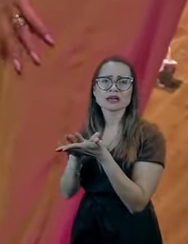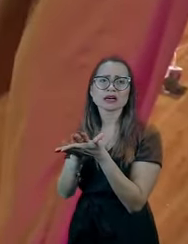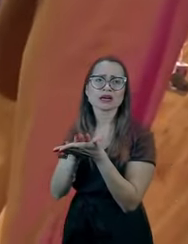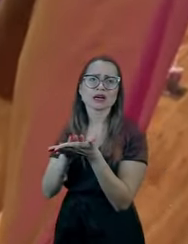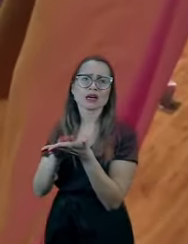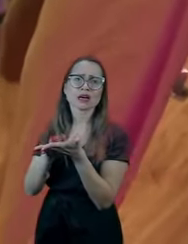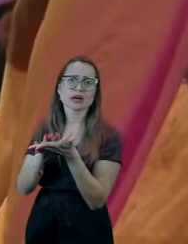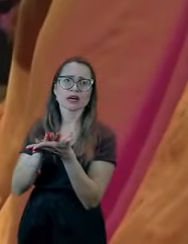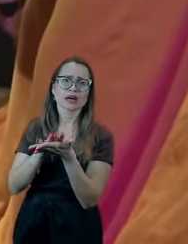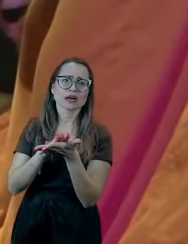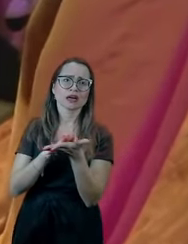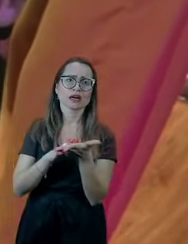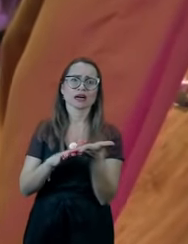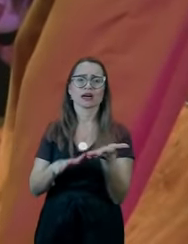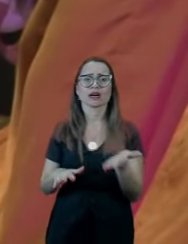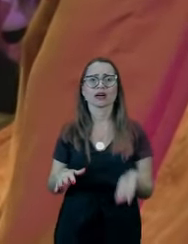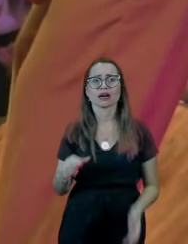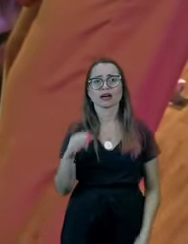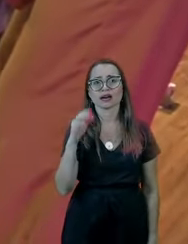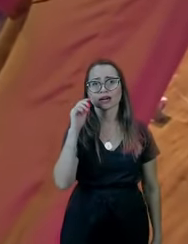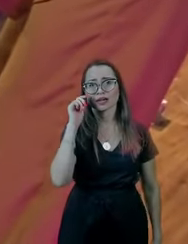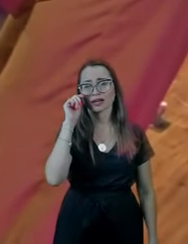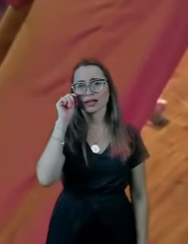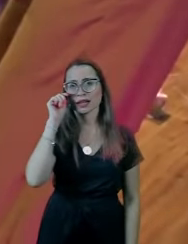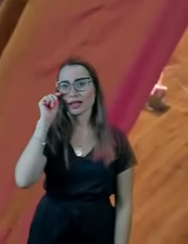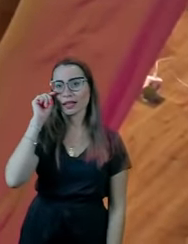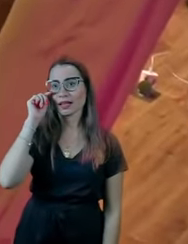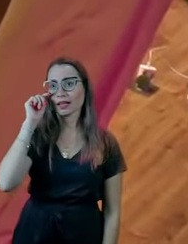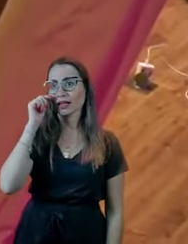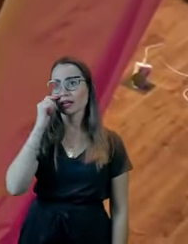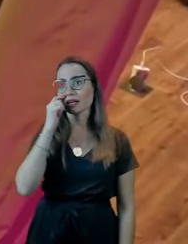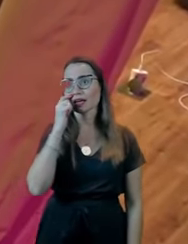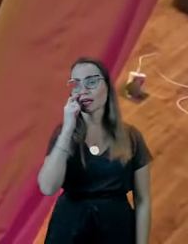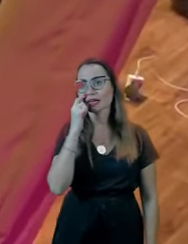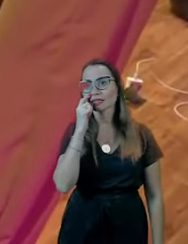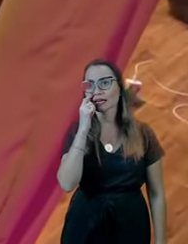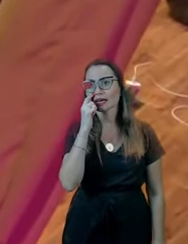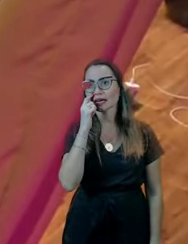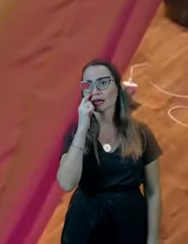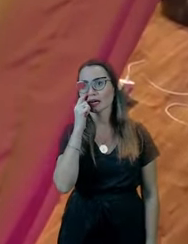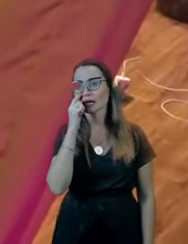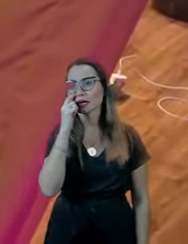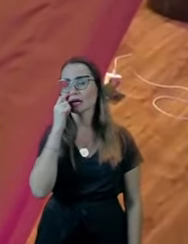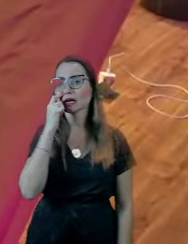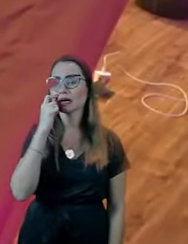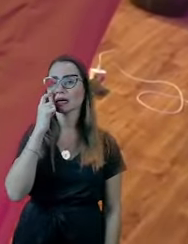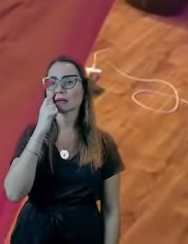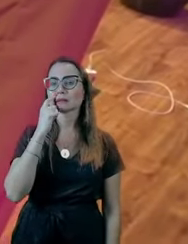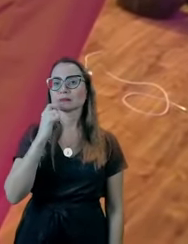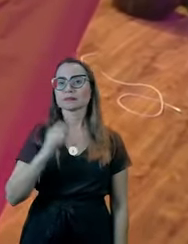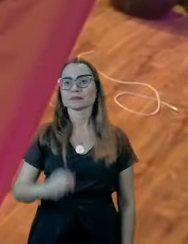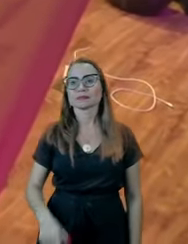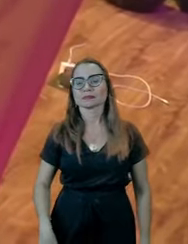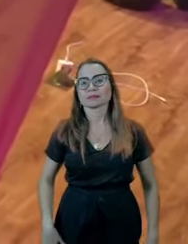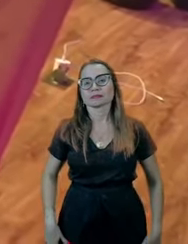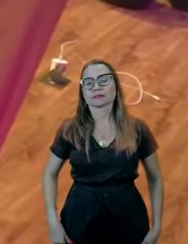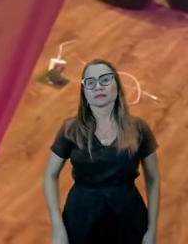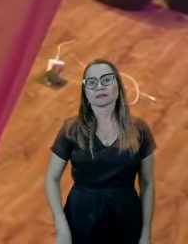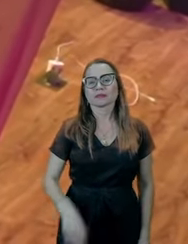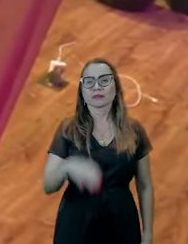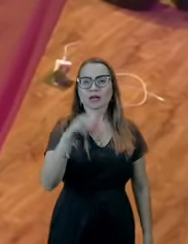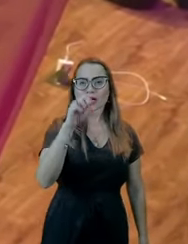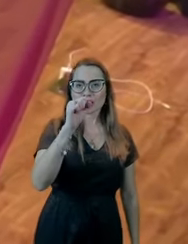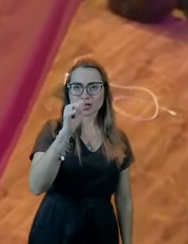Você está adaptando a vida da Nath, mas você não está sozinha. A Nath pode na terra estar numa cadeira de